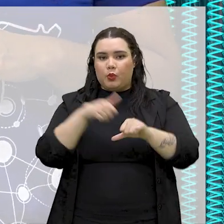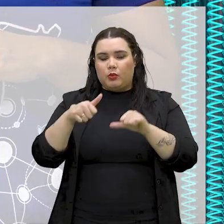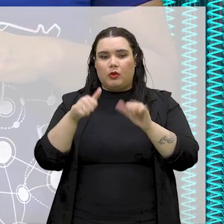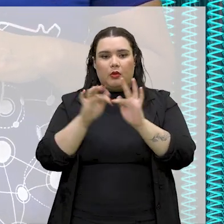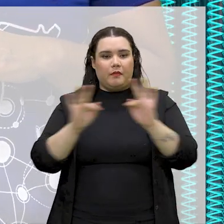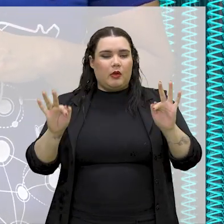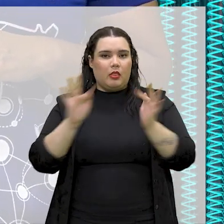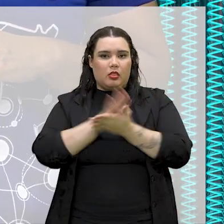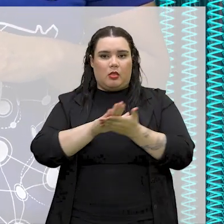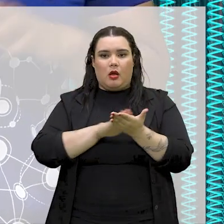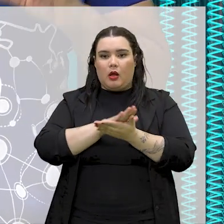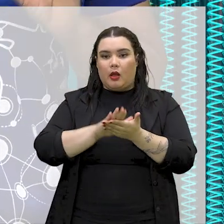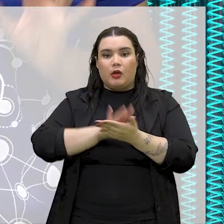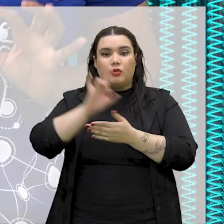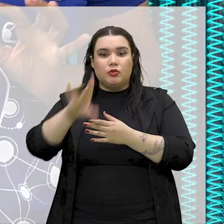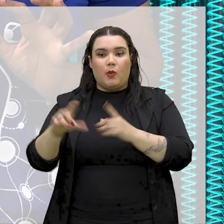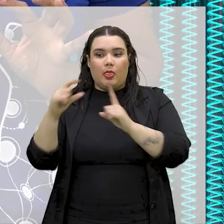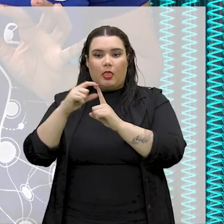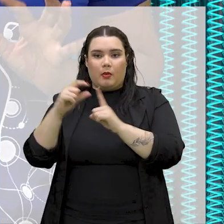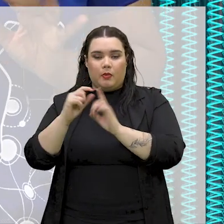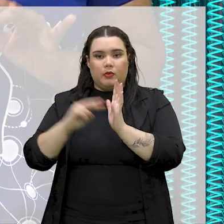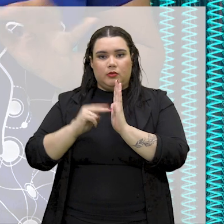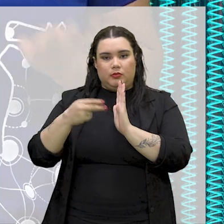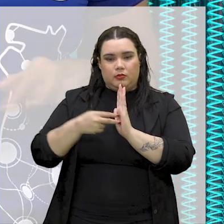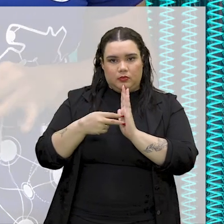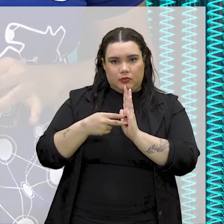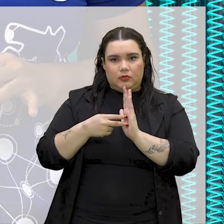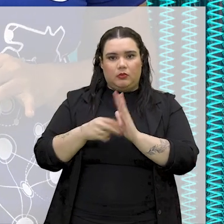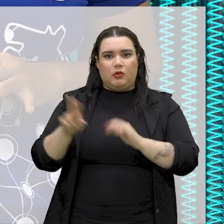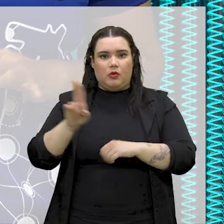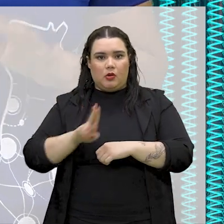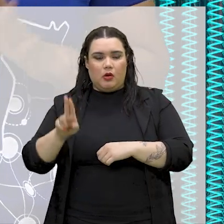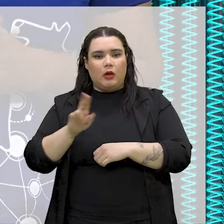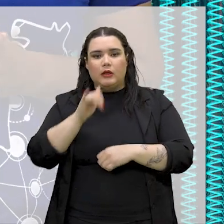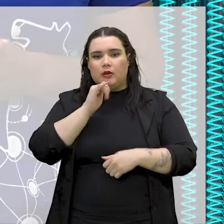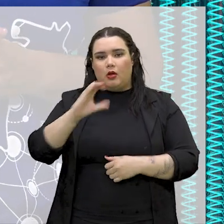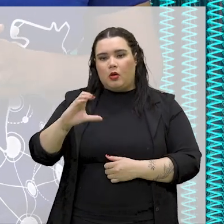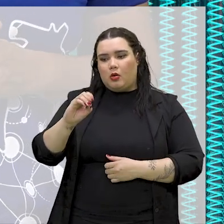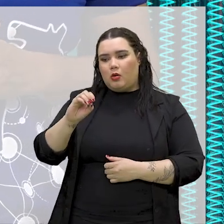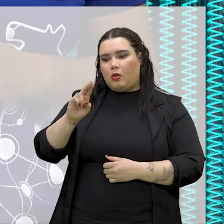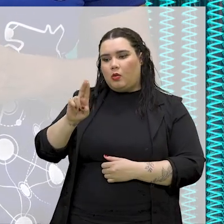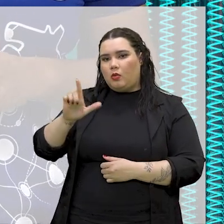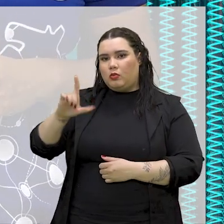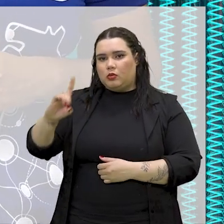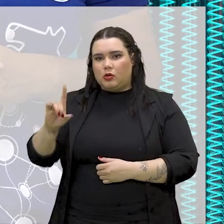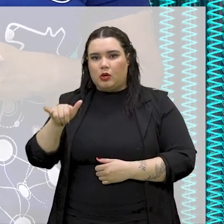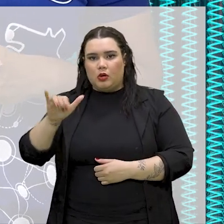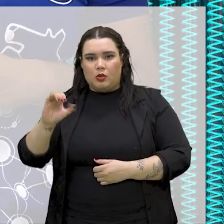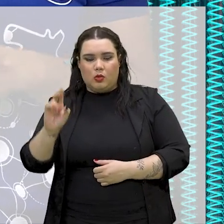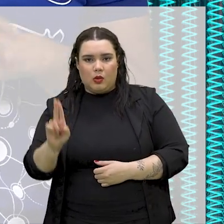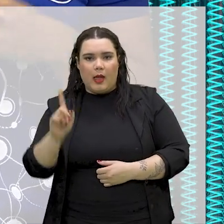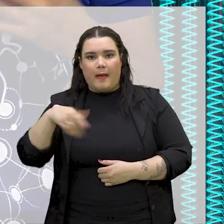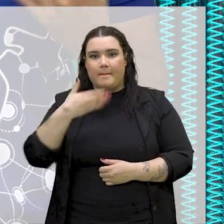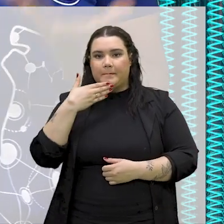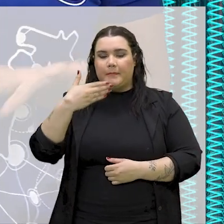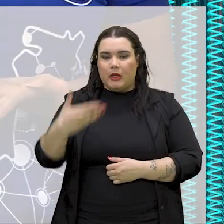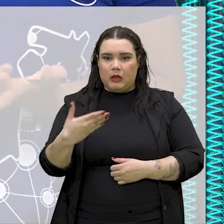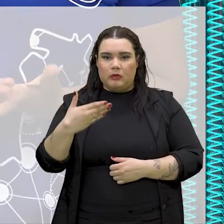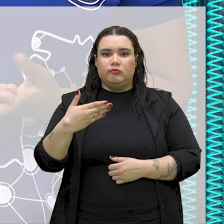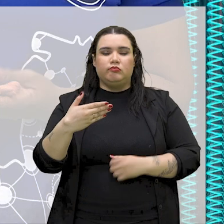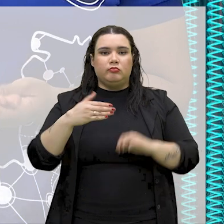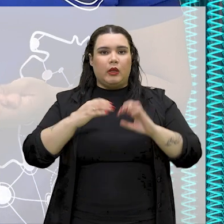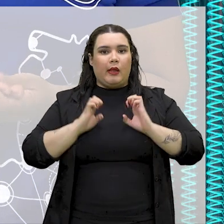na estrutura, somente no significado. Se você usa could you, eu já sei que você está fazendo um pedido assim,